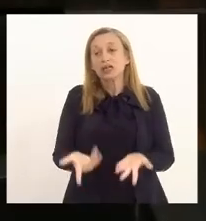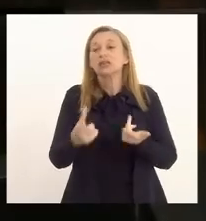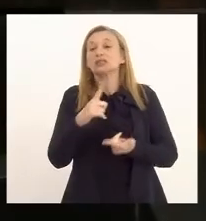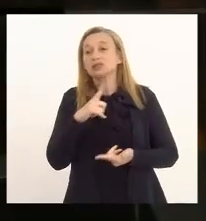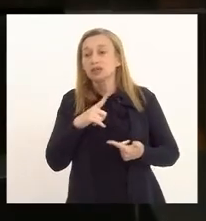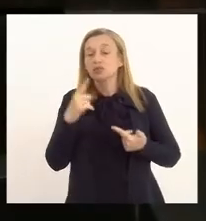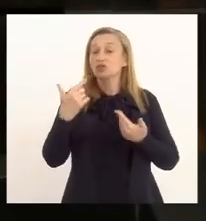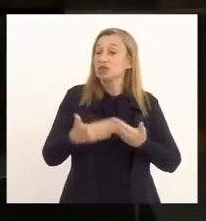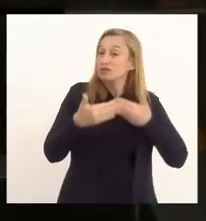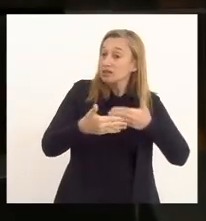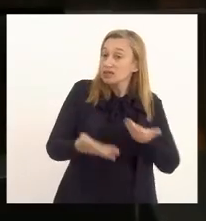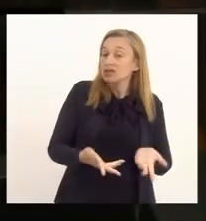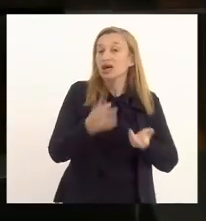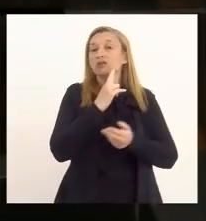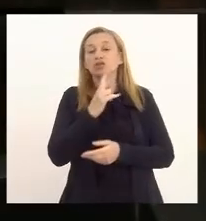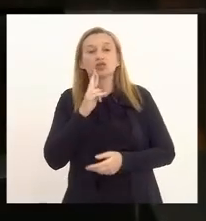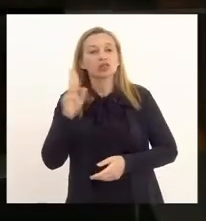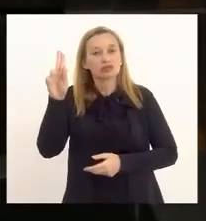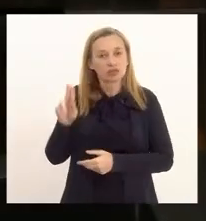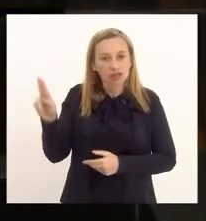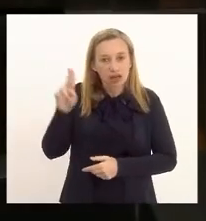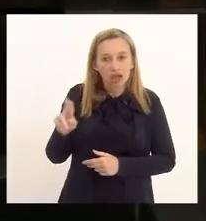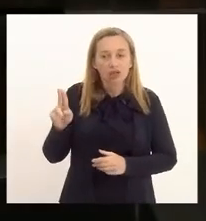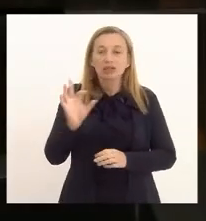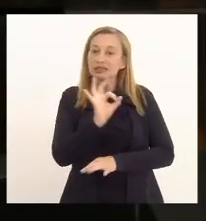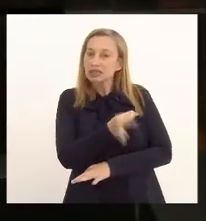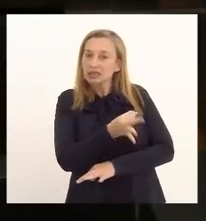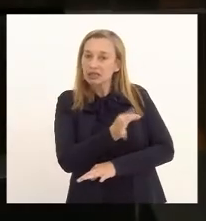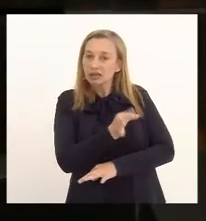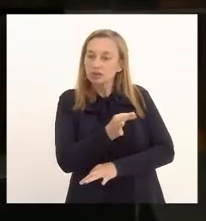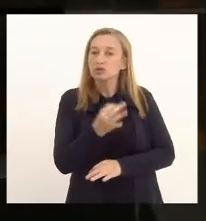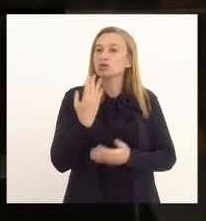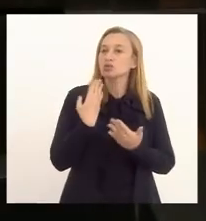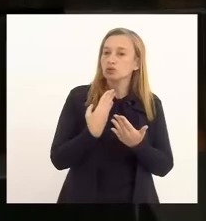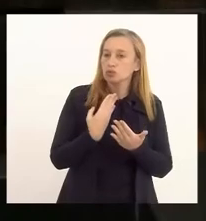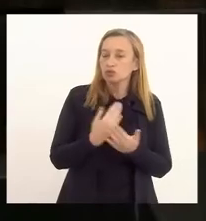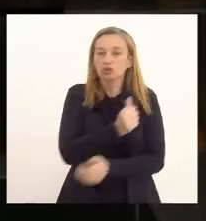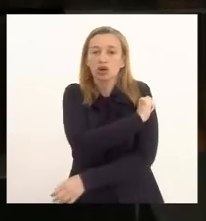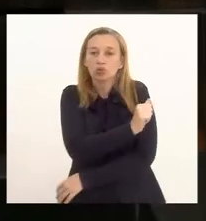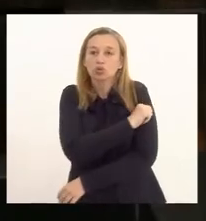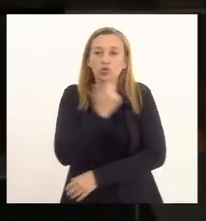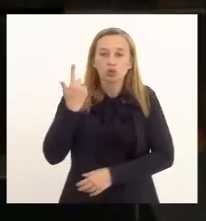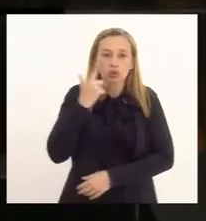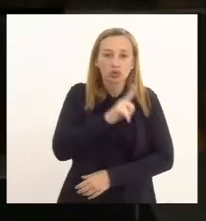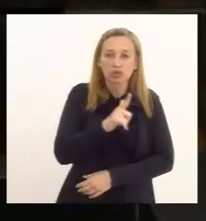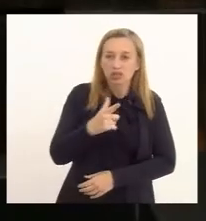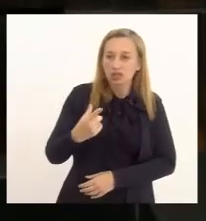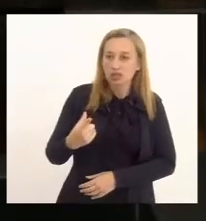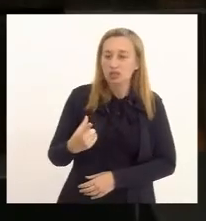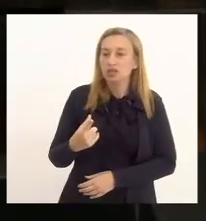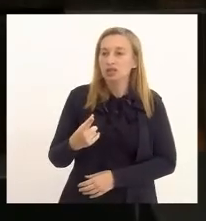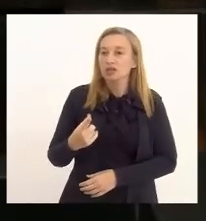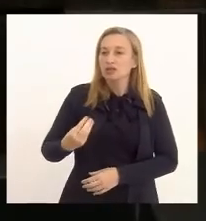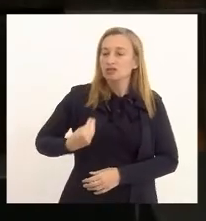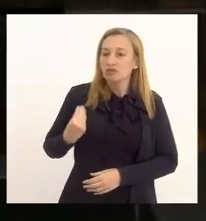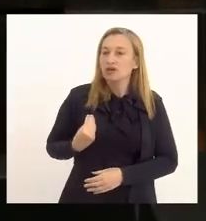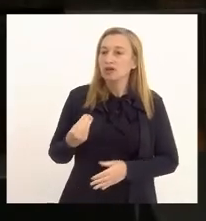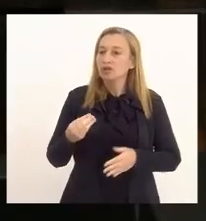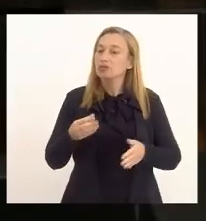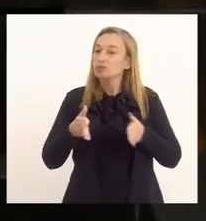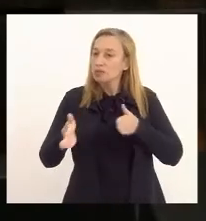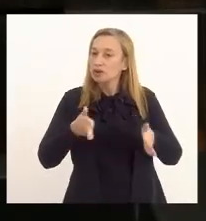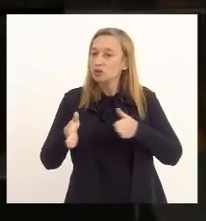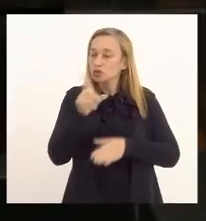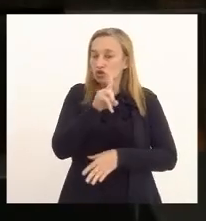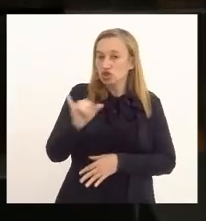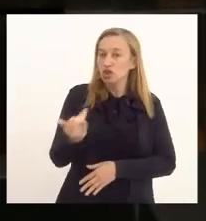que avançar com o restaurante universitário para que, de fato, os estudantes consigam permanecer na universidade durante o dia,